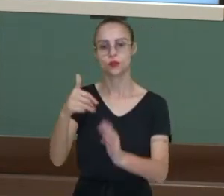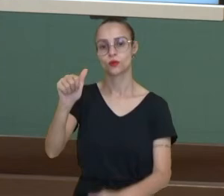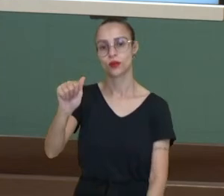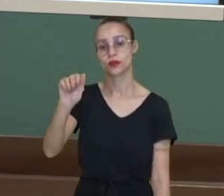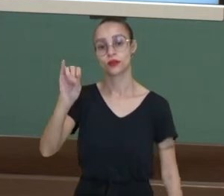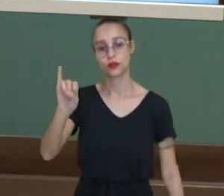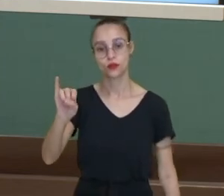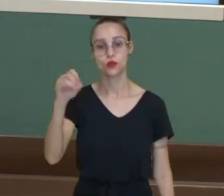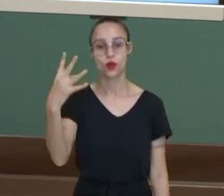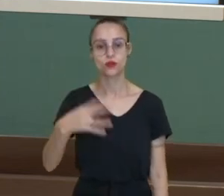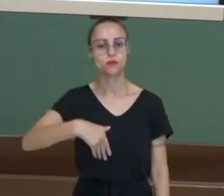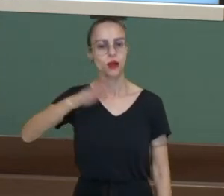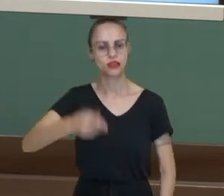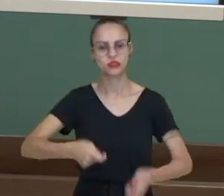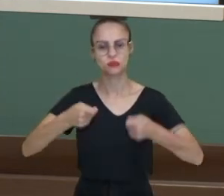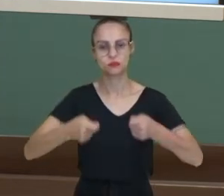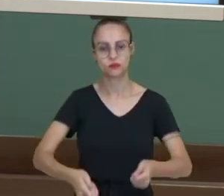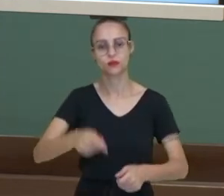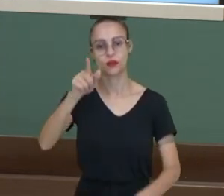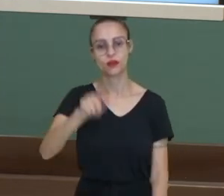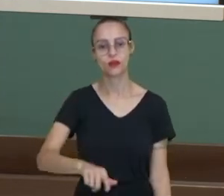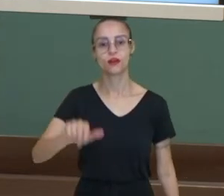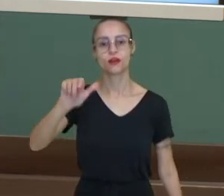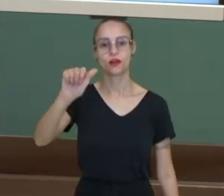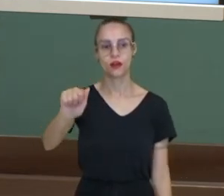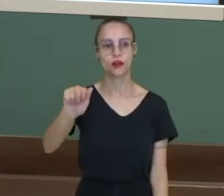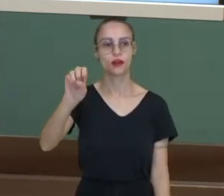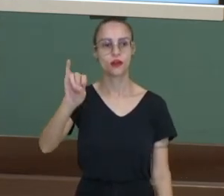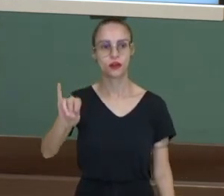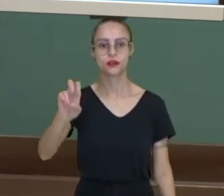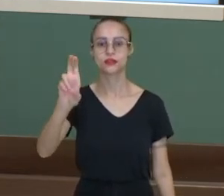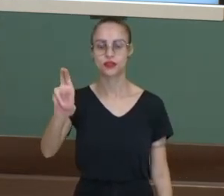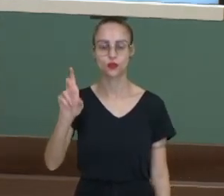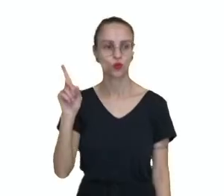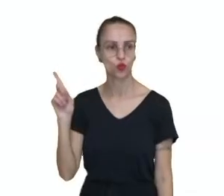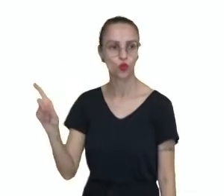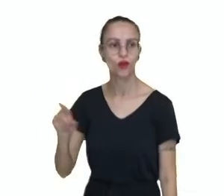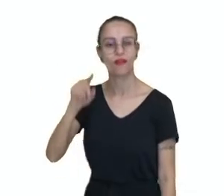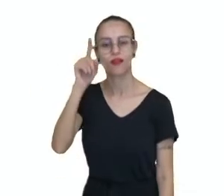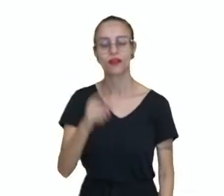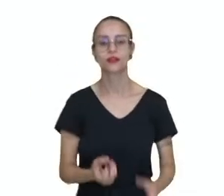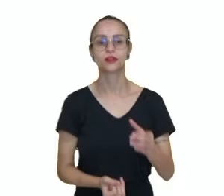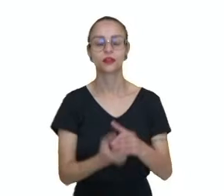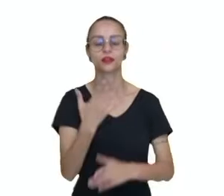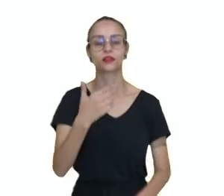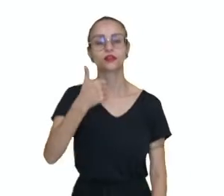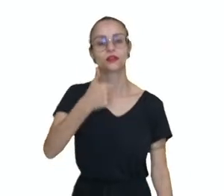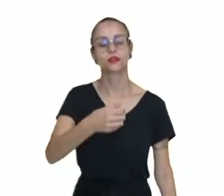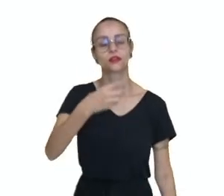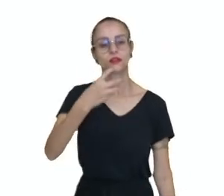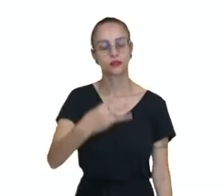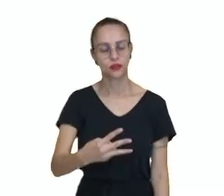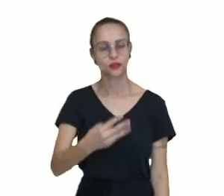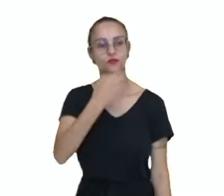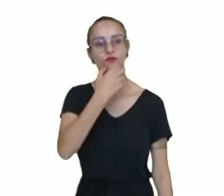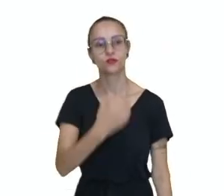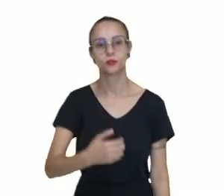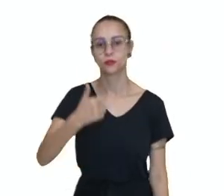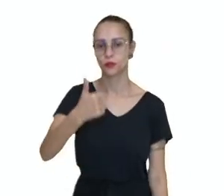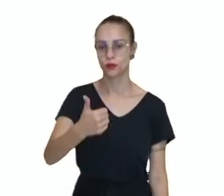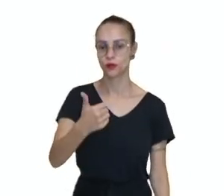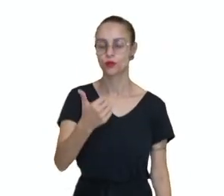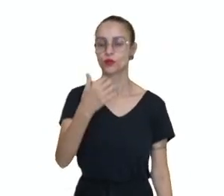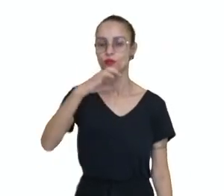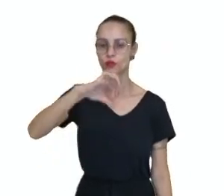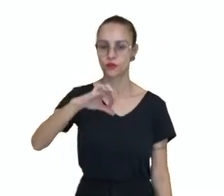O mais repressivo deles foi o AI-5. Esse AI-5 foi instituído em 13 de dezembro de 1968 e